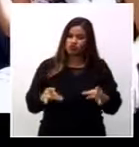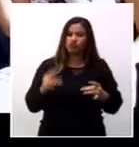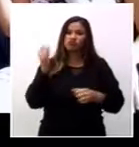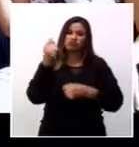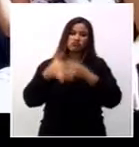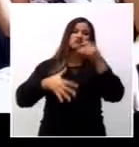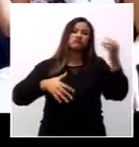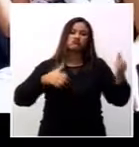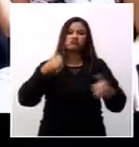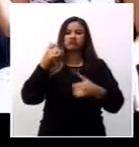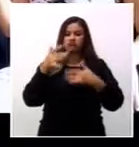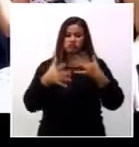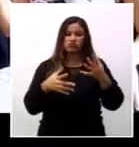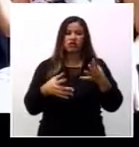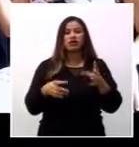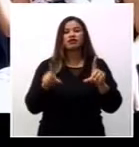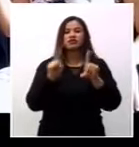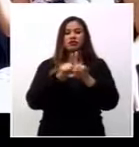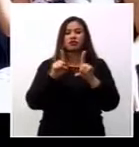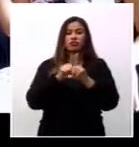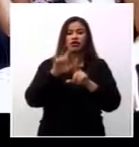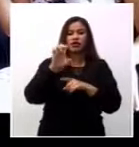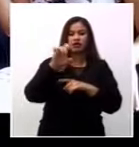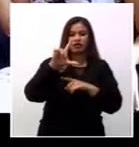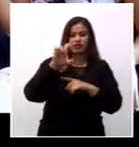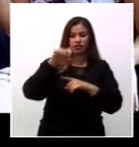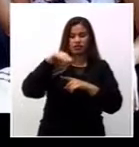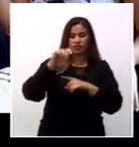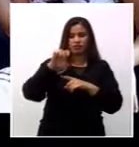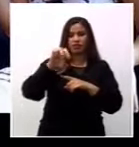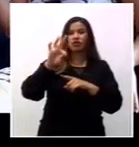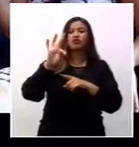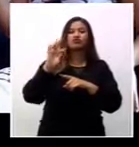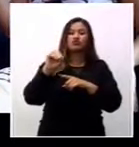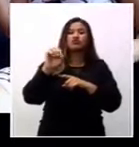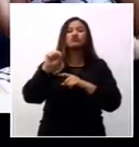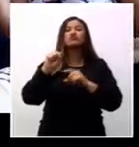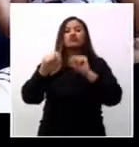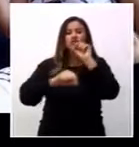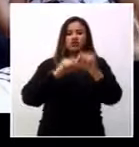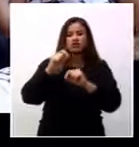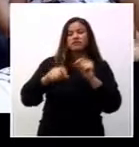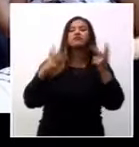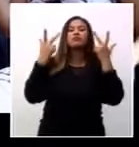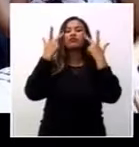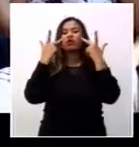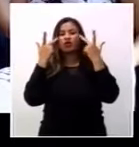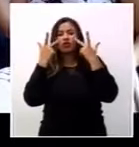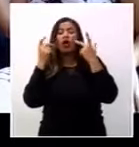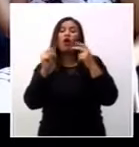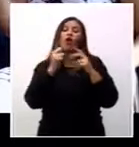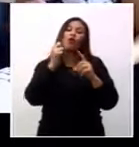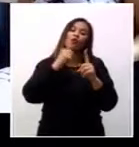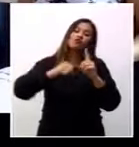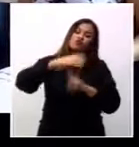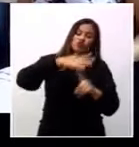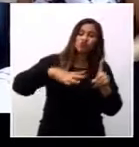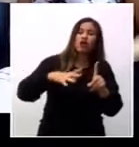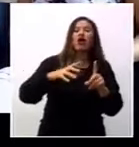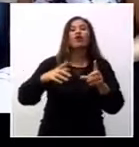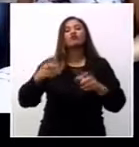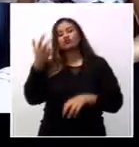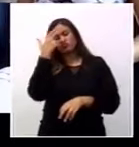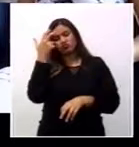Lembrando também que alguns desses elementos são naturais e outros são sociais ou culturais. Tudo